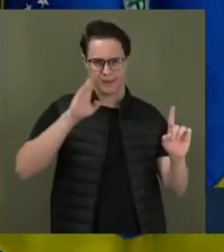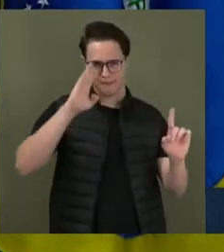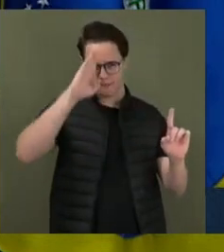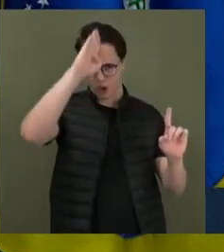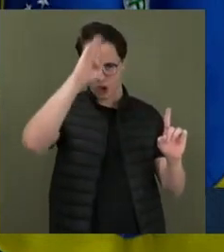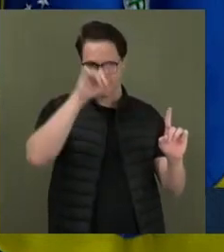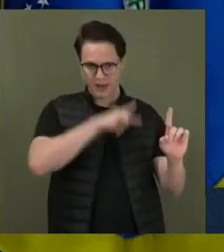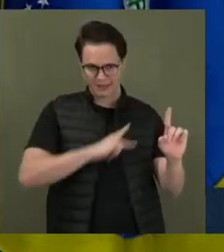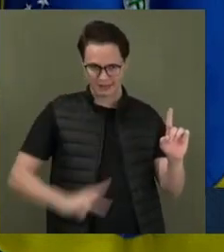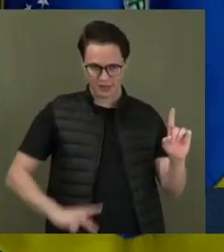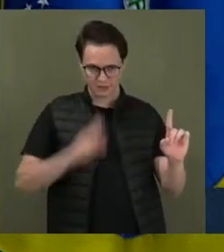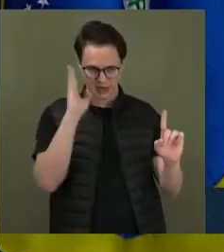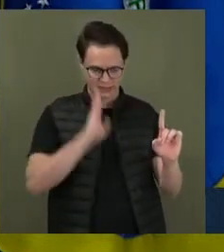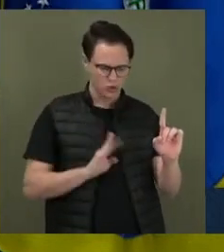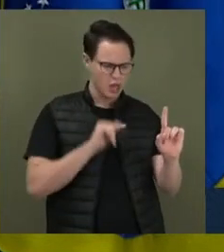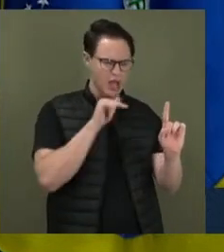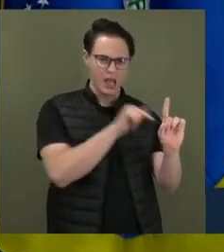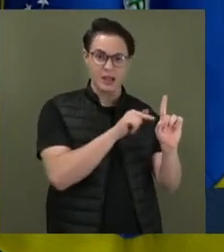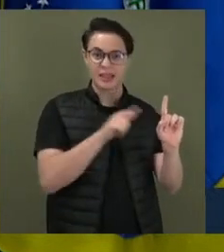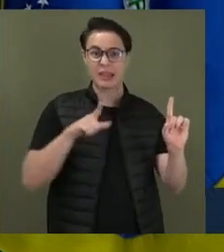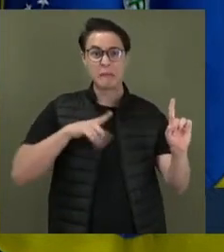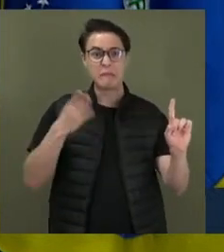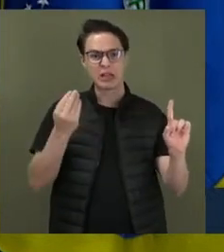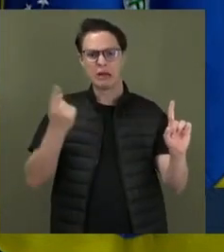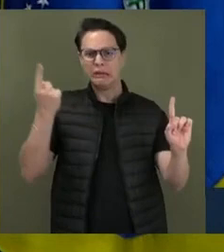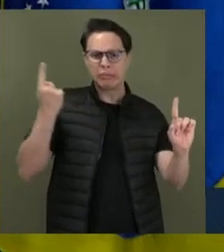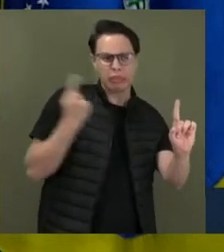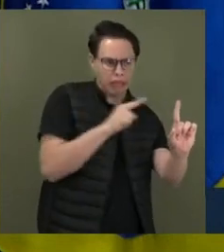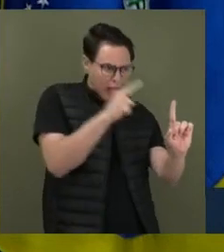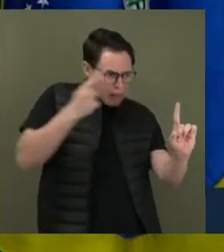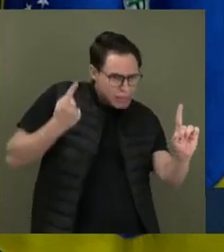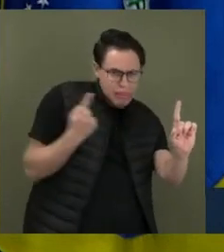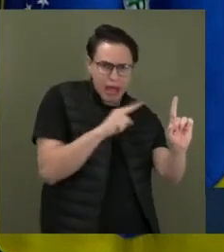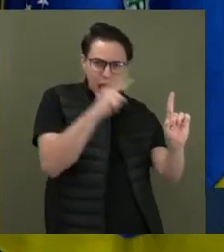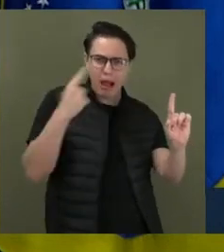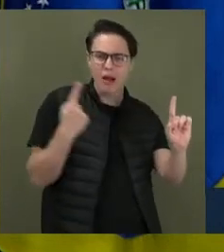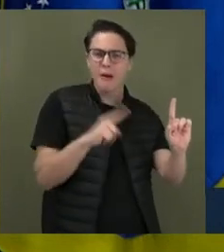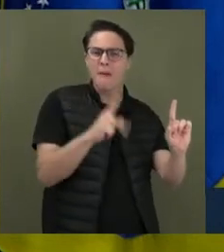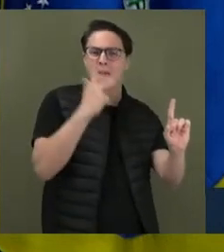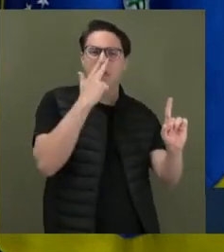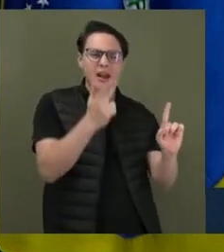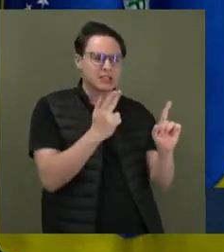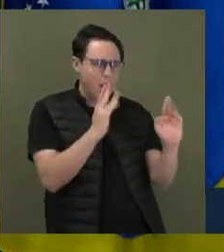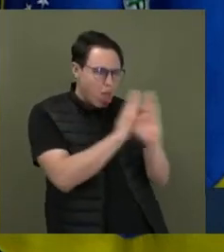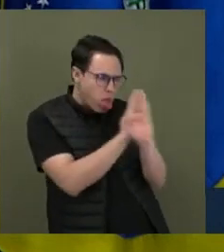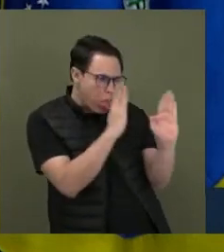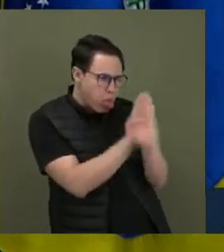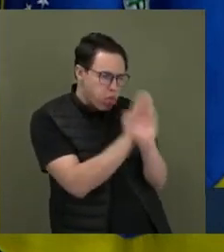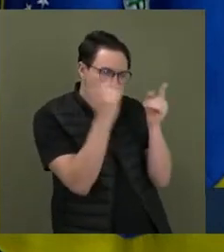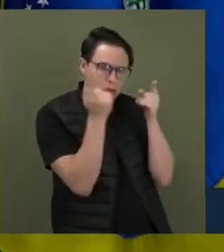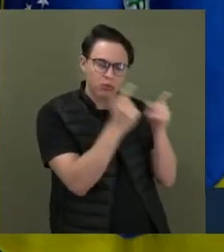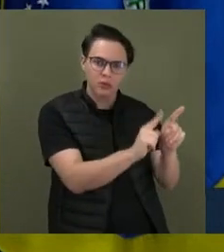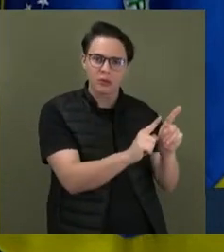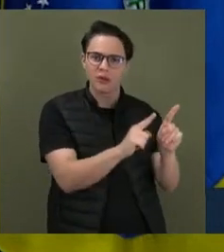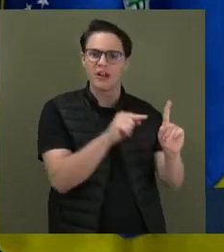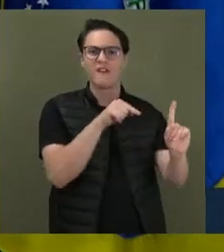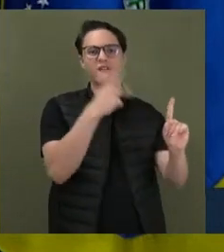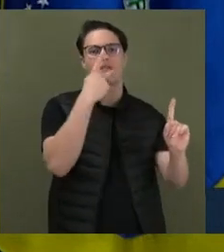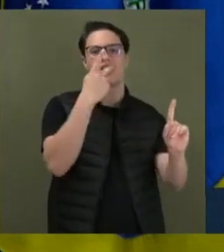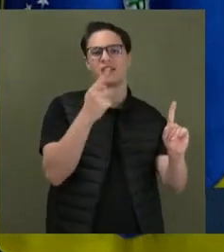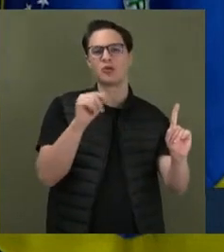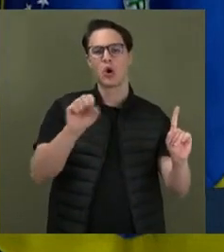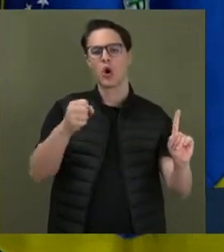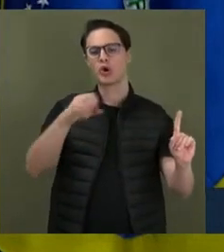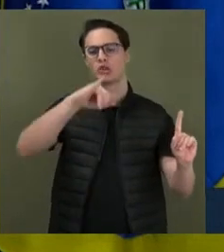encontrando eco na sociedade, que não está engolindo a narrativa que é feita de que houve golpe de Estado, de que